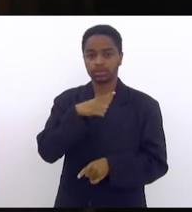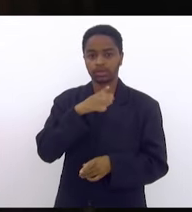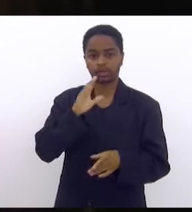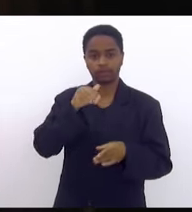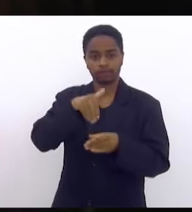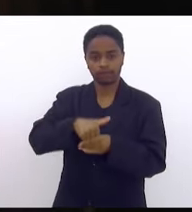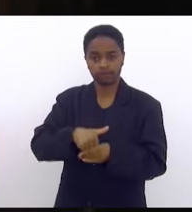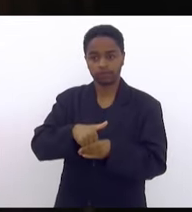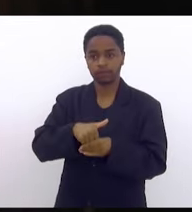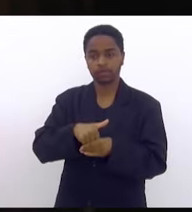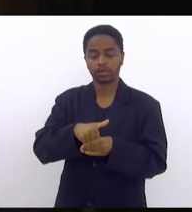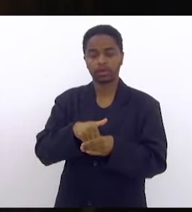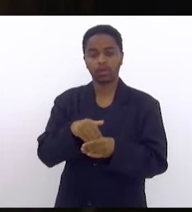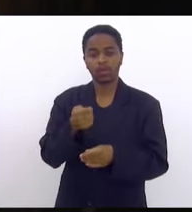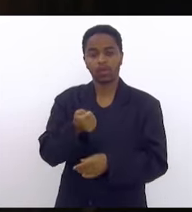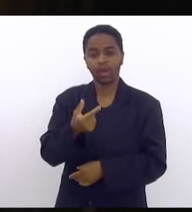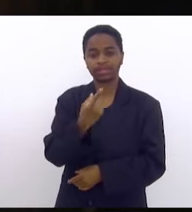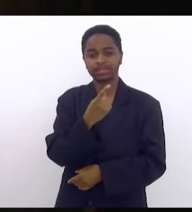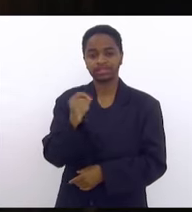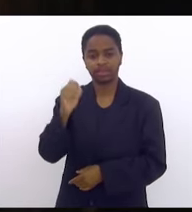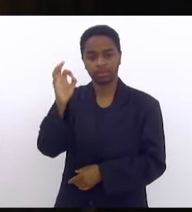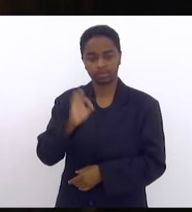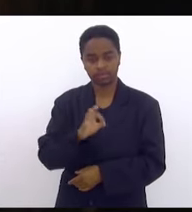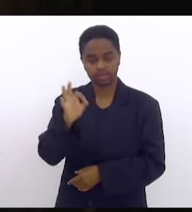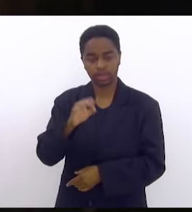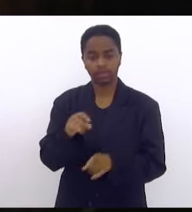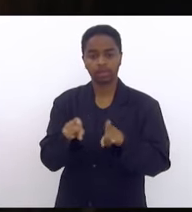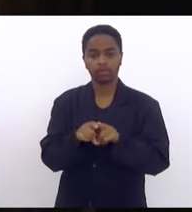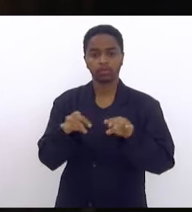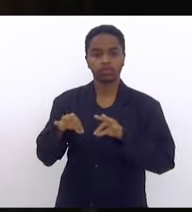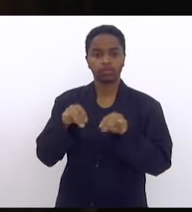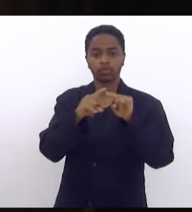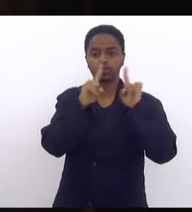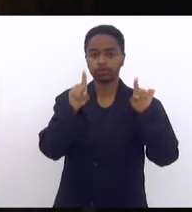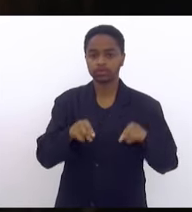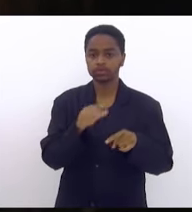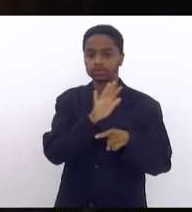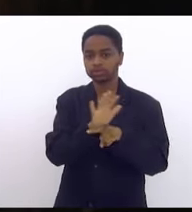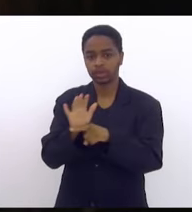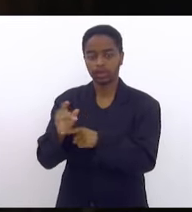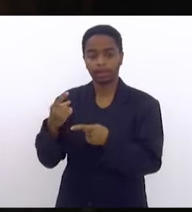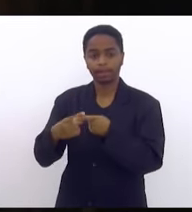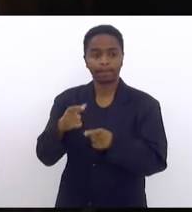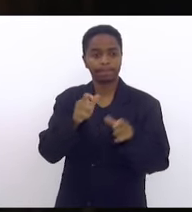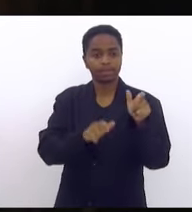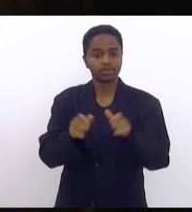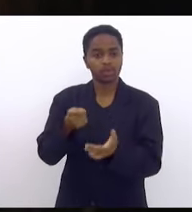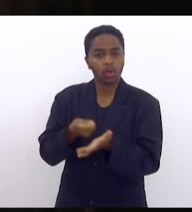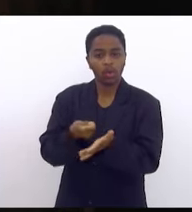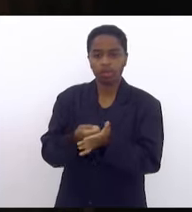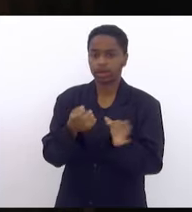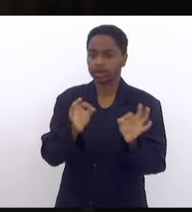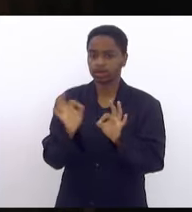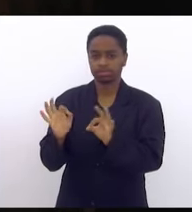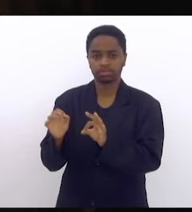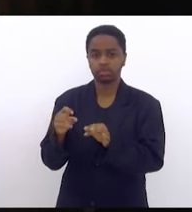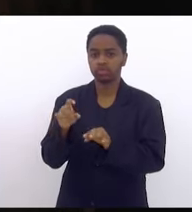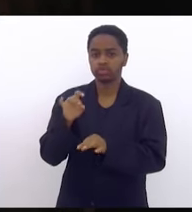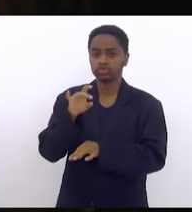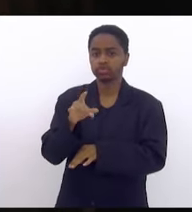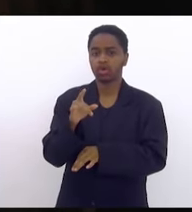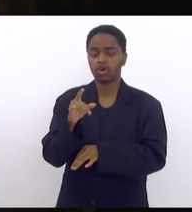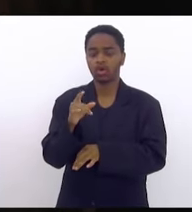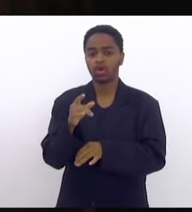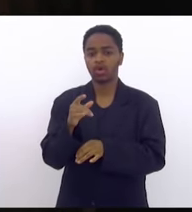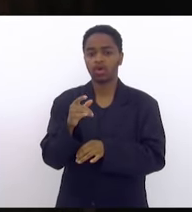eleição, praticamente 100% com todos os nossos colaboradores, são pessoas que não foram forçadas, elas foram conquistadas. Então, eu